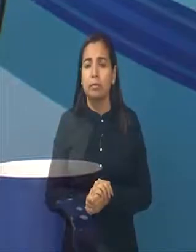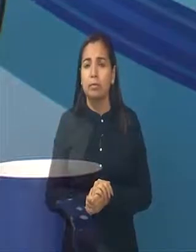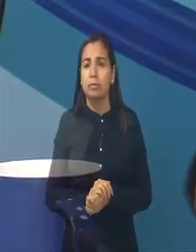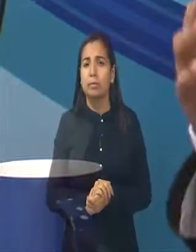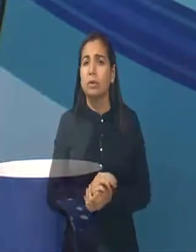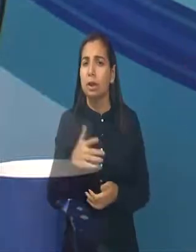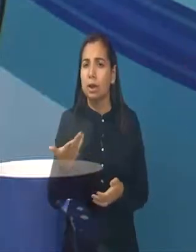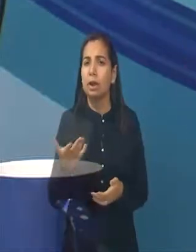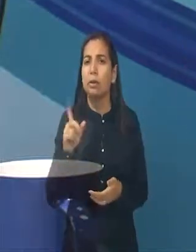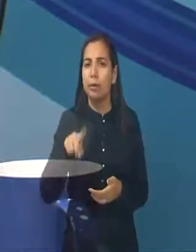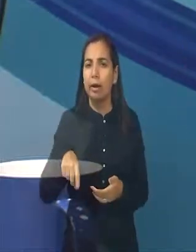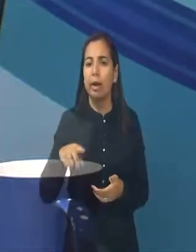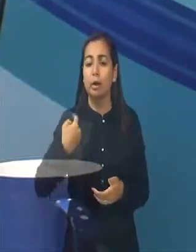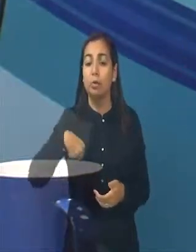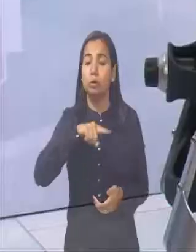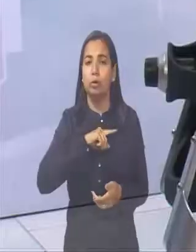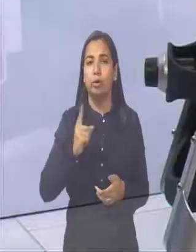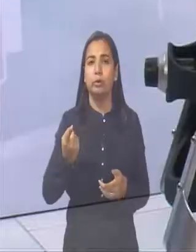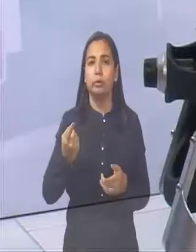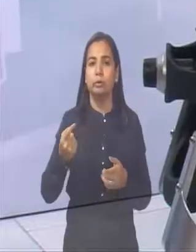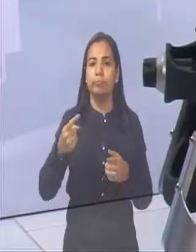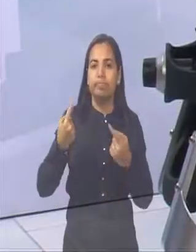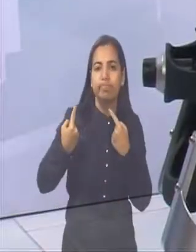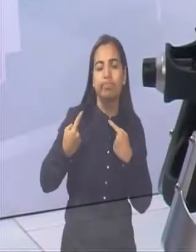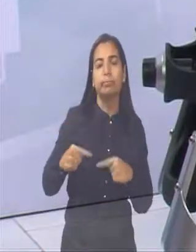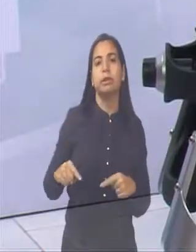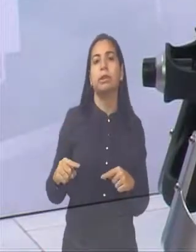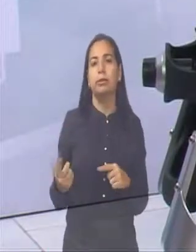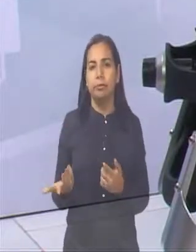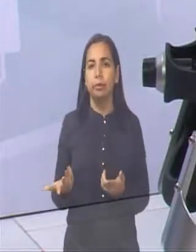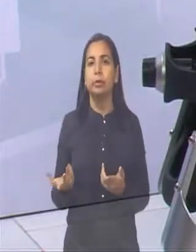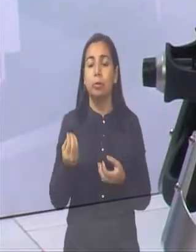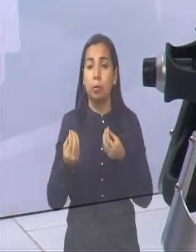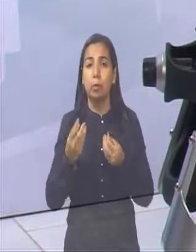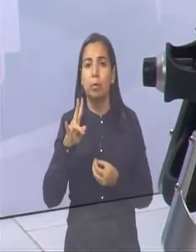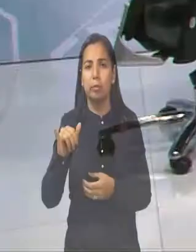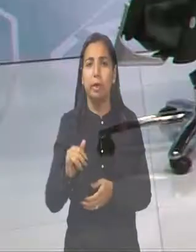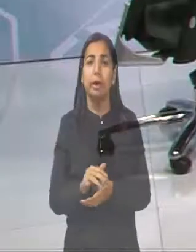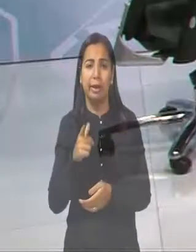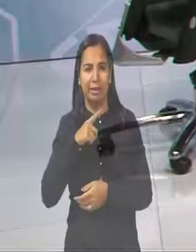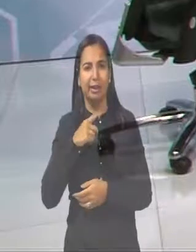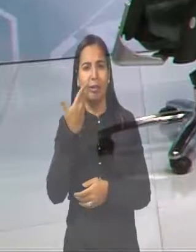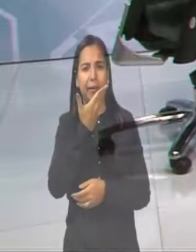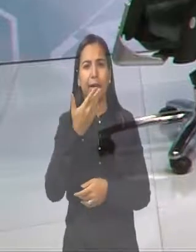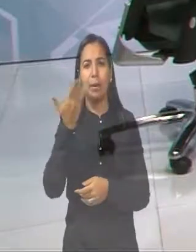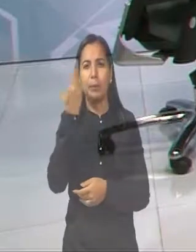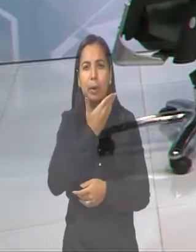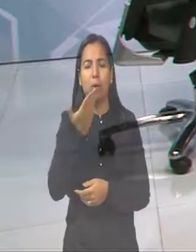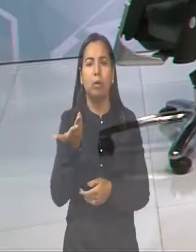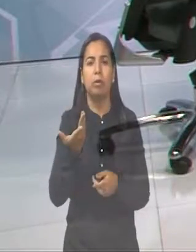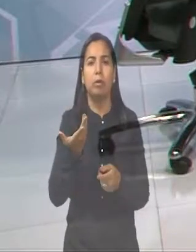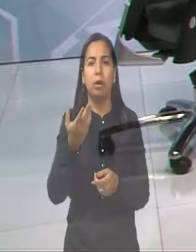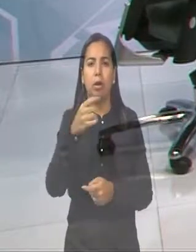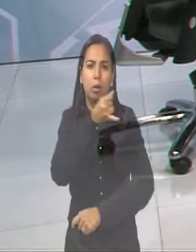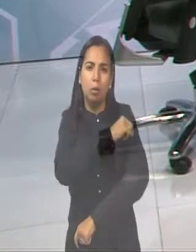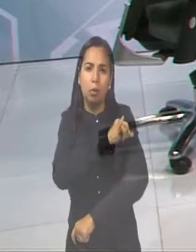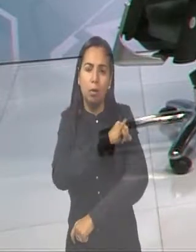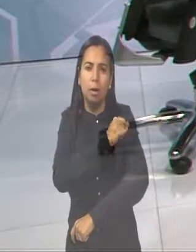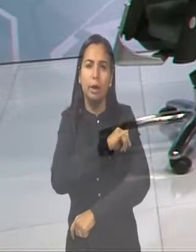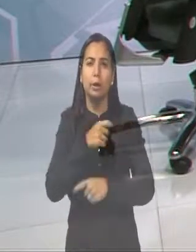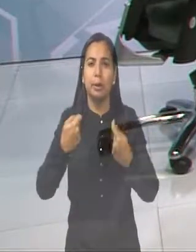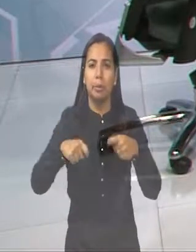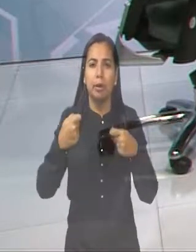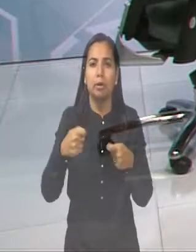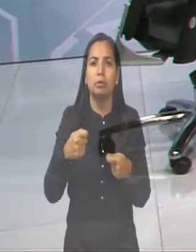dos desafios. Você se refere a um provável, com a intervenção no Rio, um provável estado de sítio, de emergência?